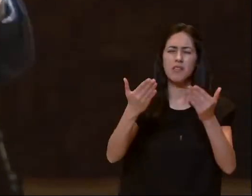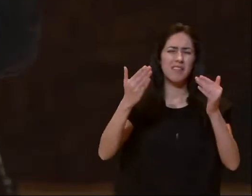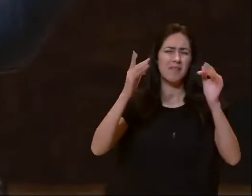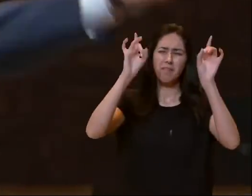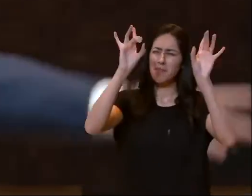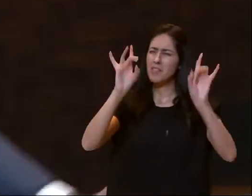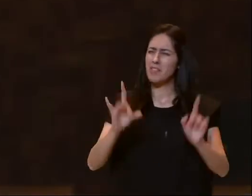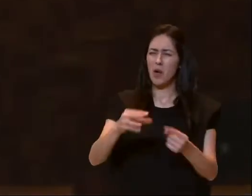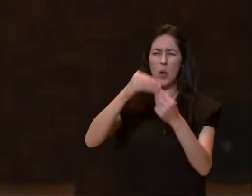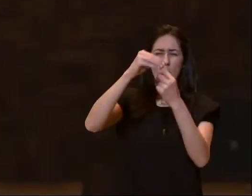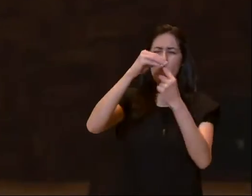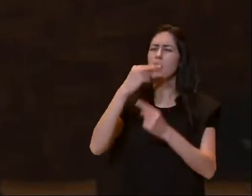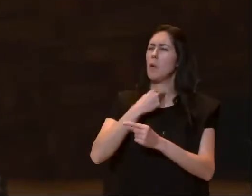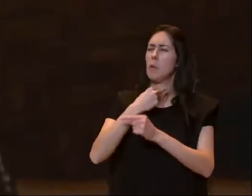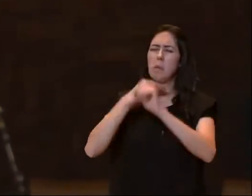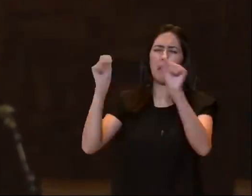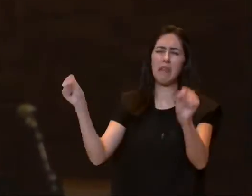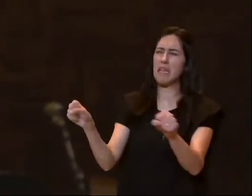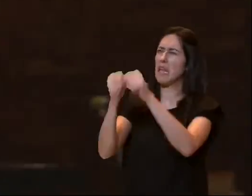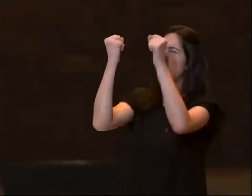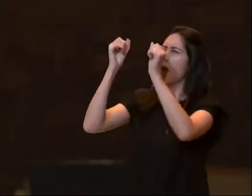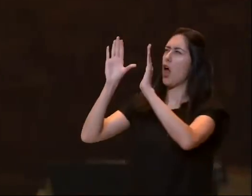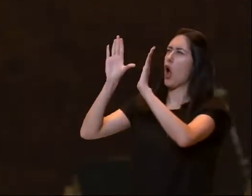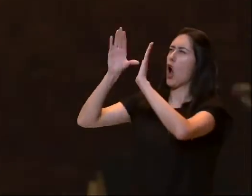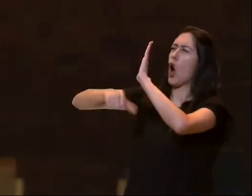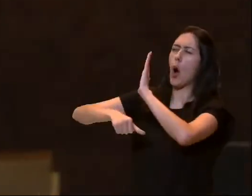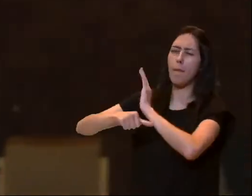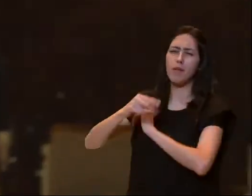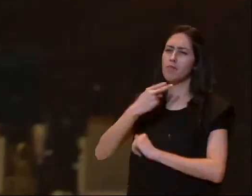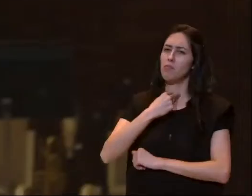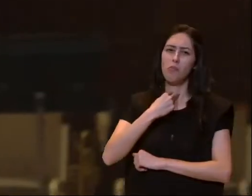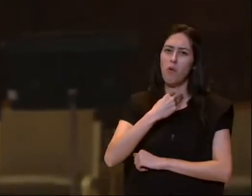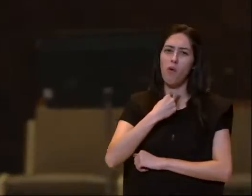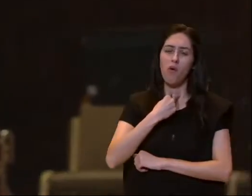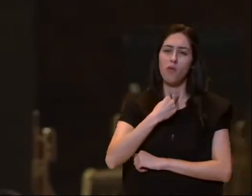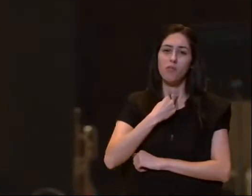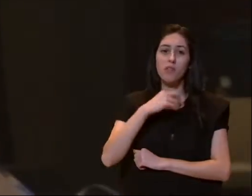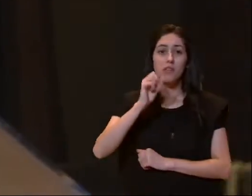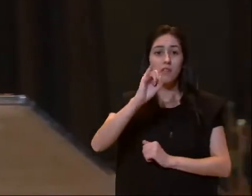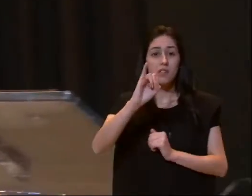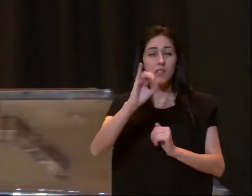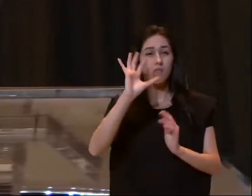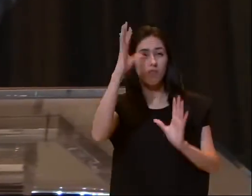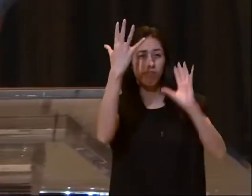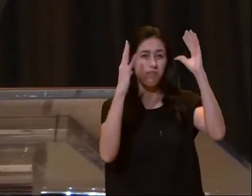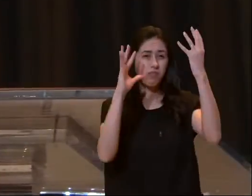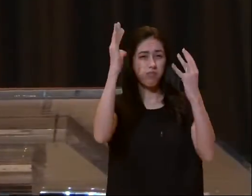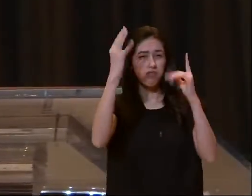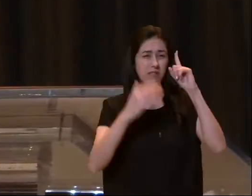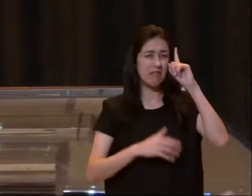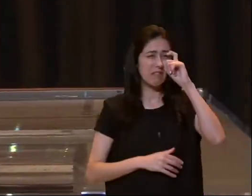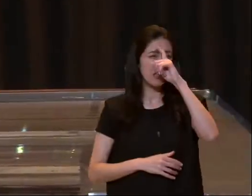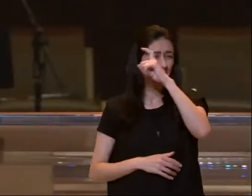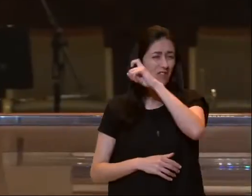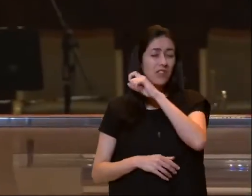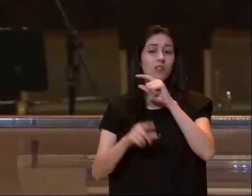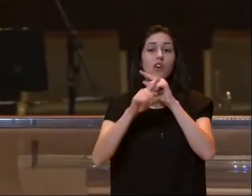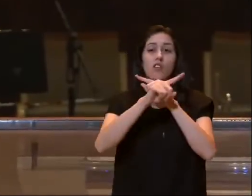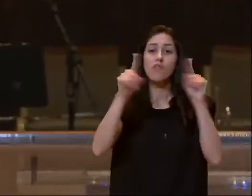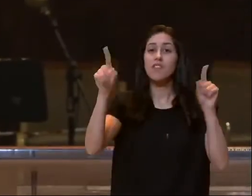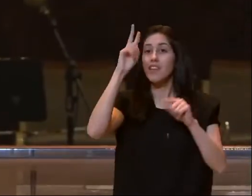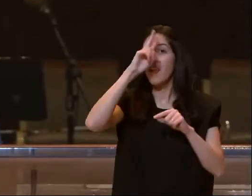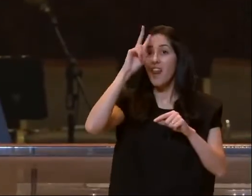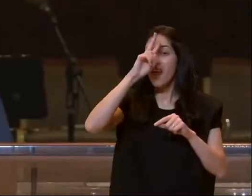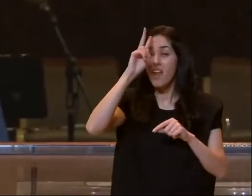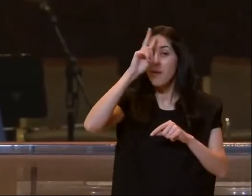não pode ser manchada, não pode ser tirada de nós, ainda que as circunstâncias sejam difíceis. Lembre, você é